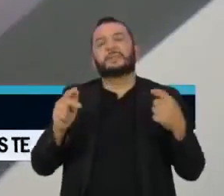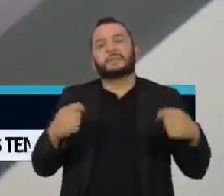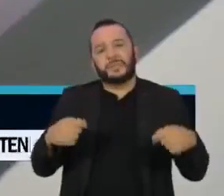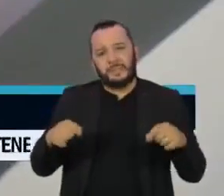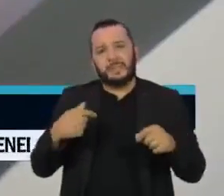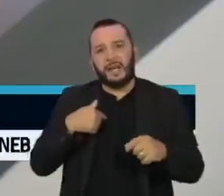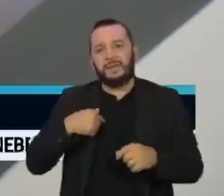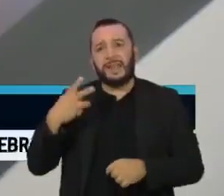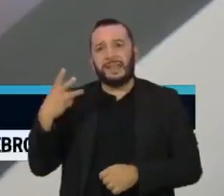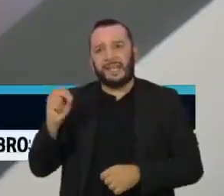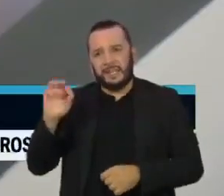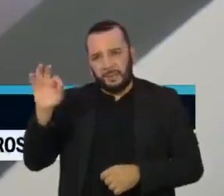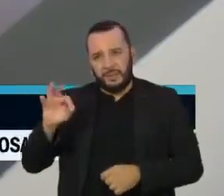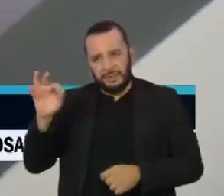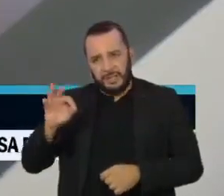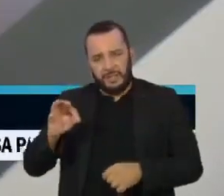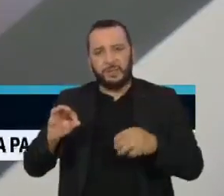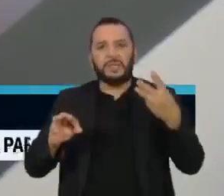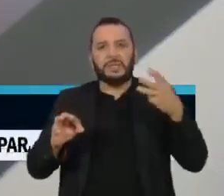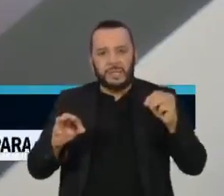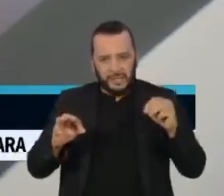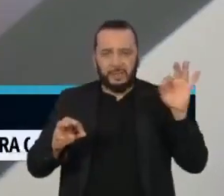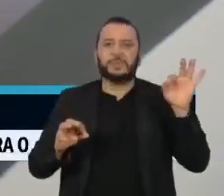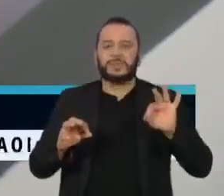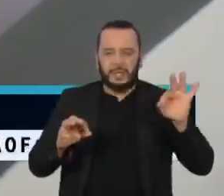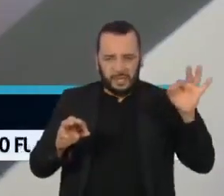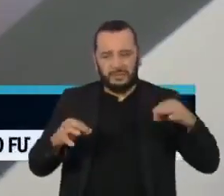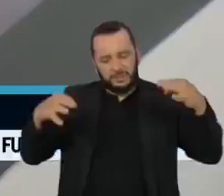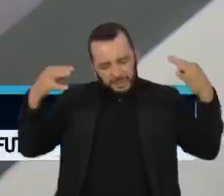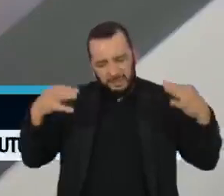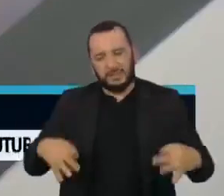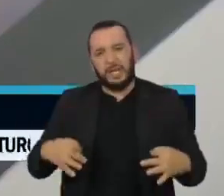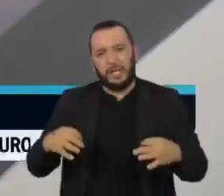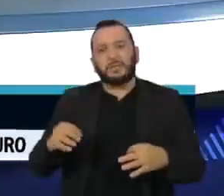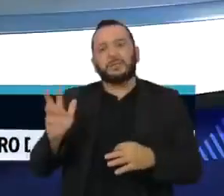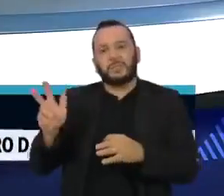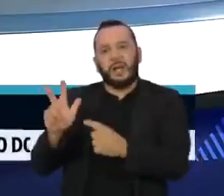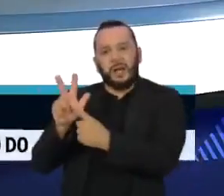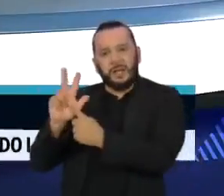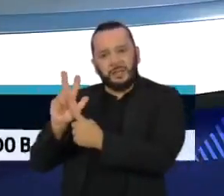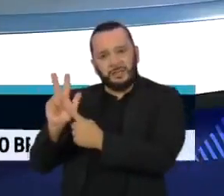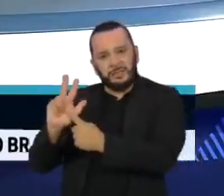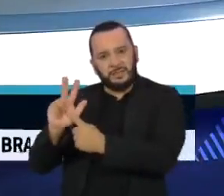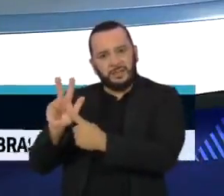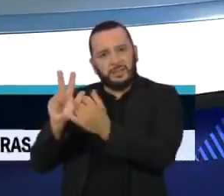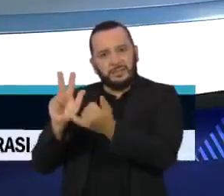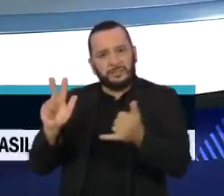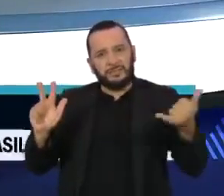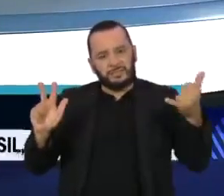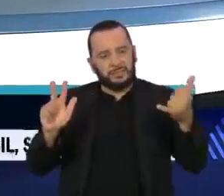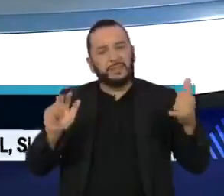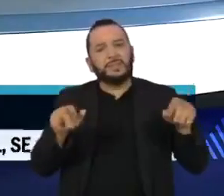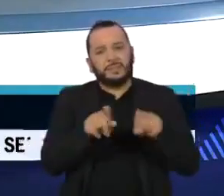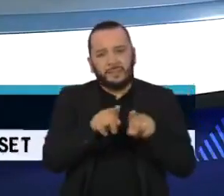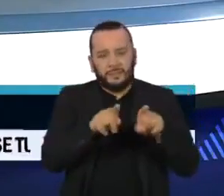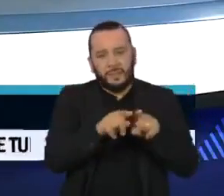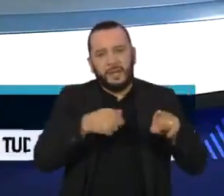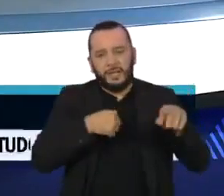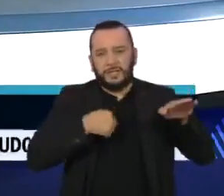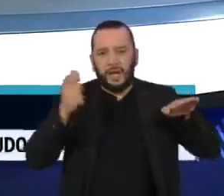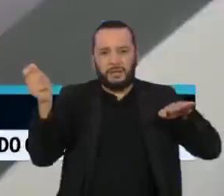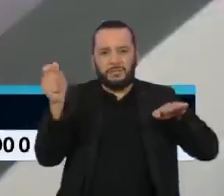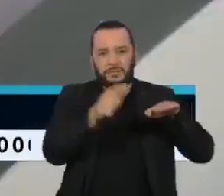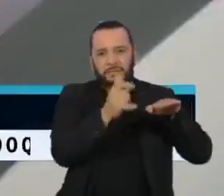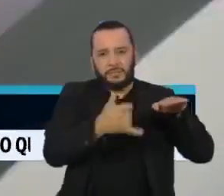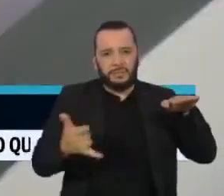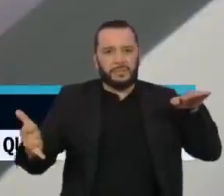fala 30% em 30 em 30, 30% dessas duas em 2030. E nós temos que ter metas de